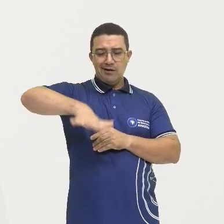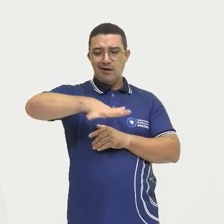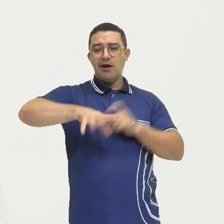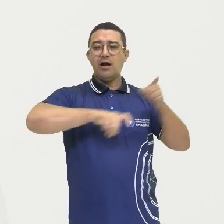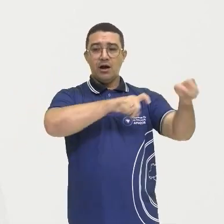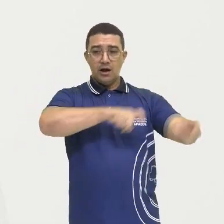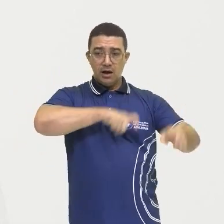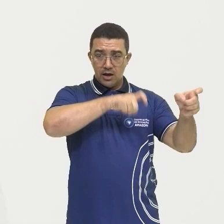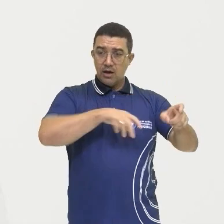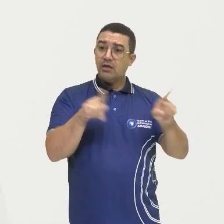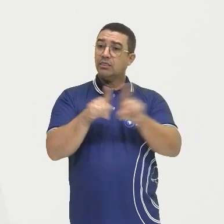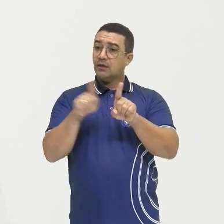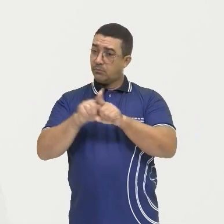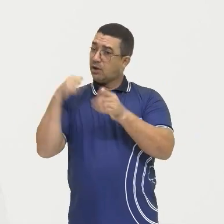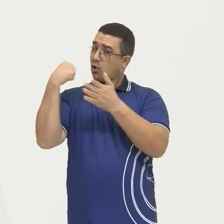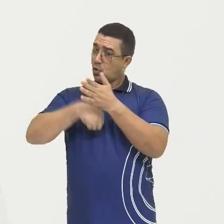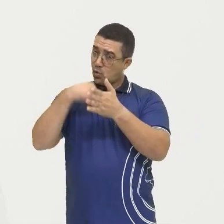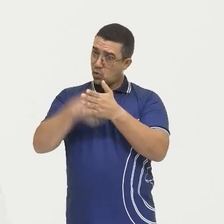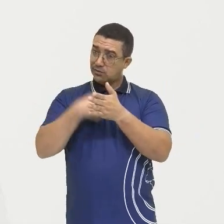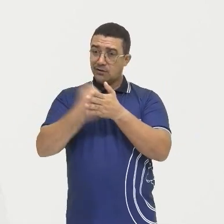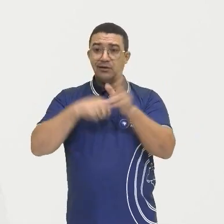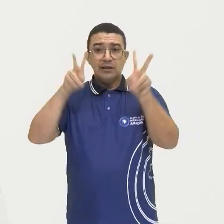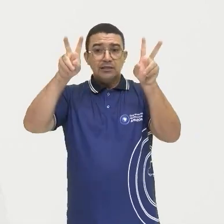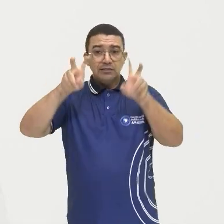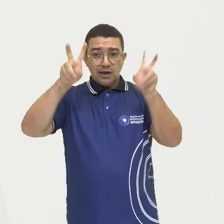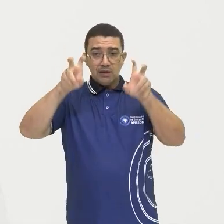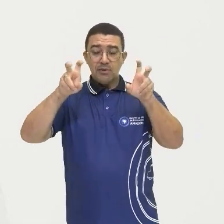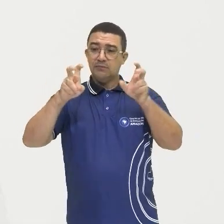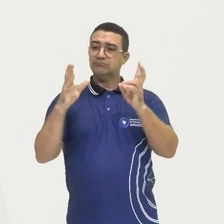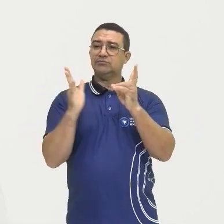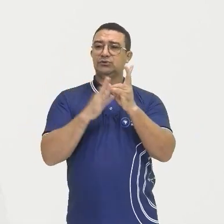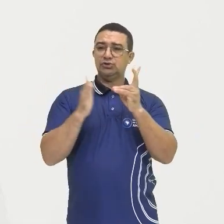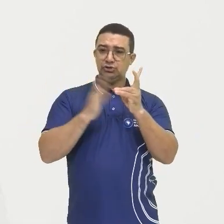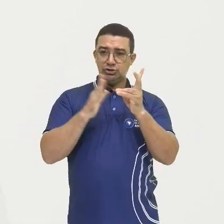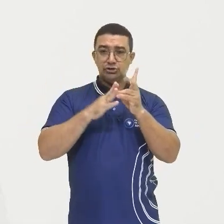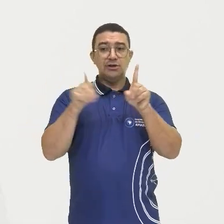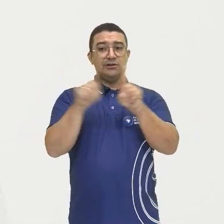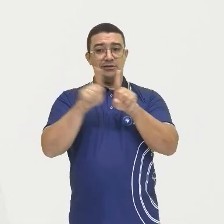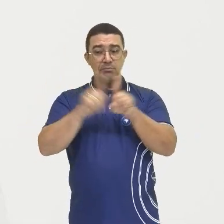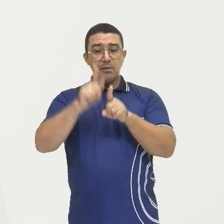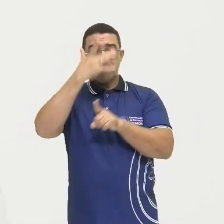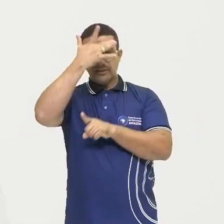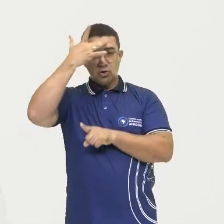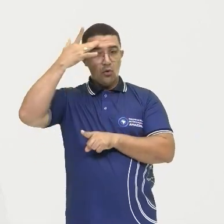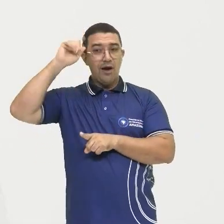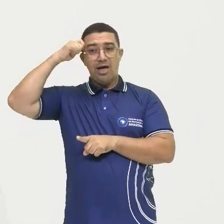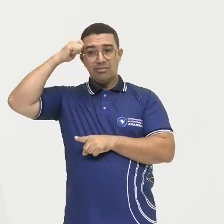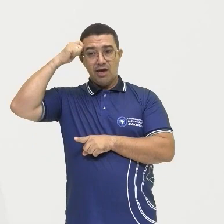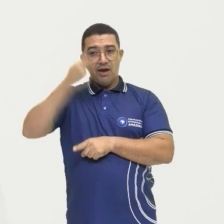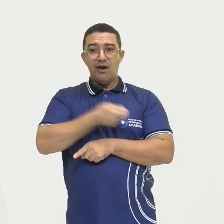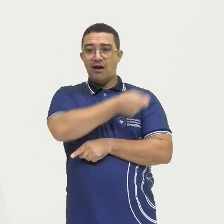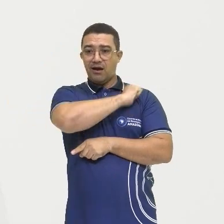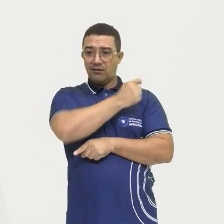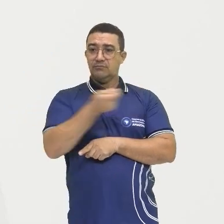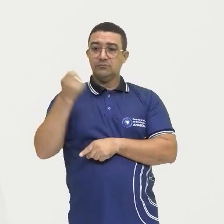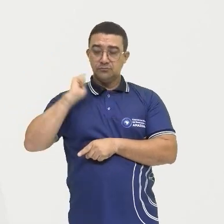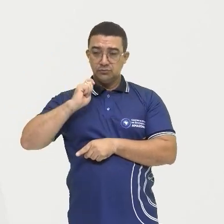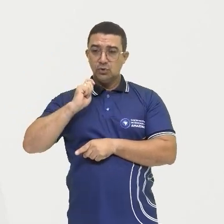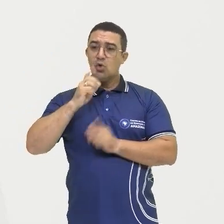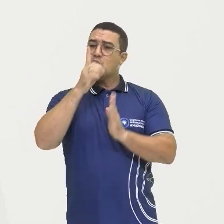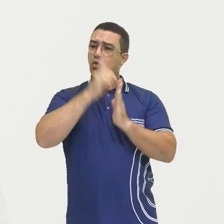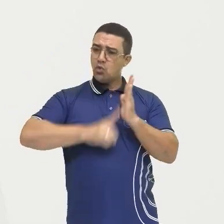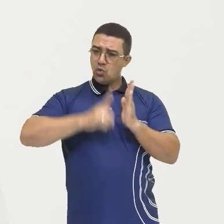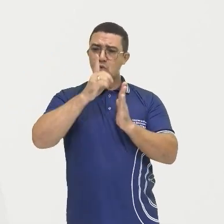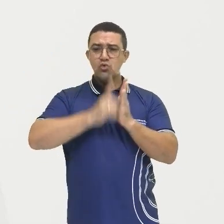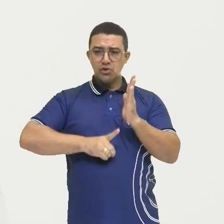causas indígenas e pelas causas quilombolas. Então, eles vão lutar pelo direito à terra de